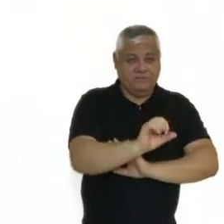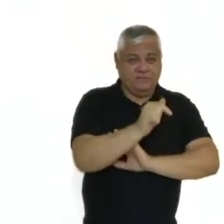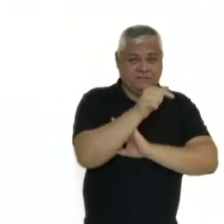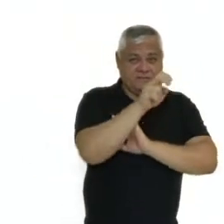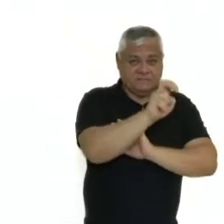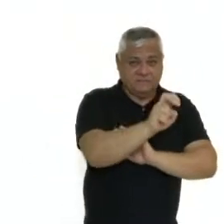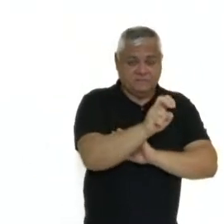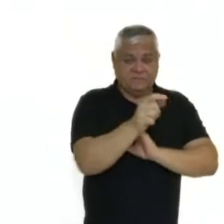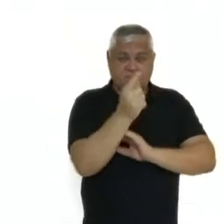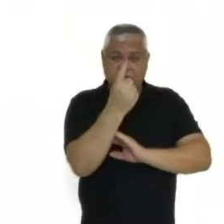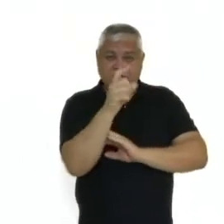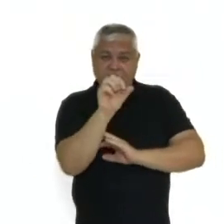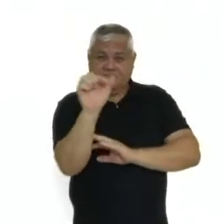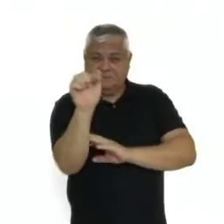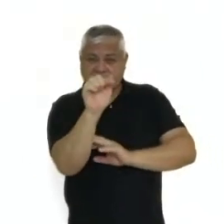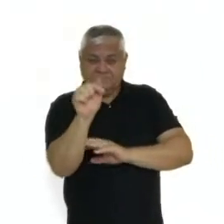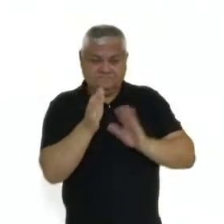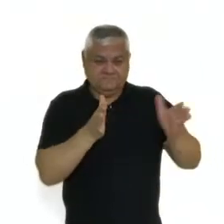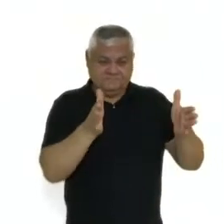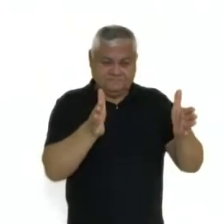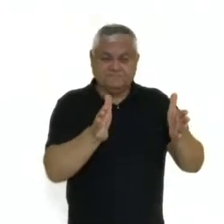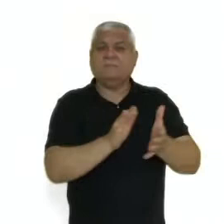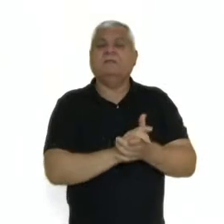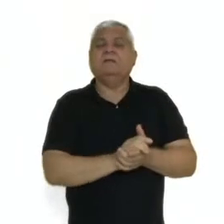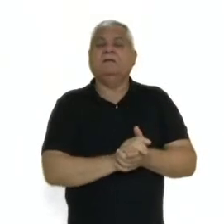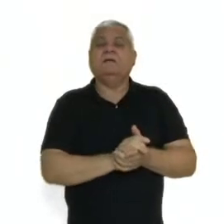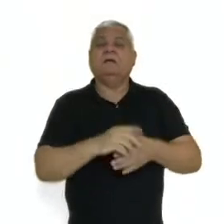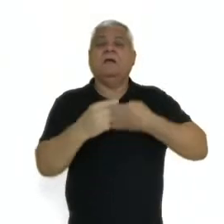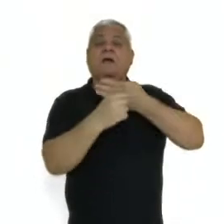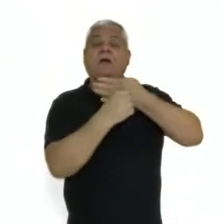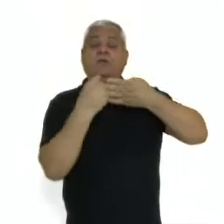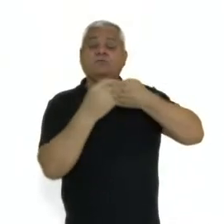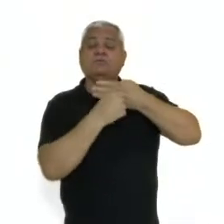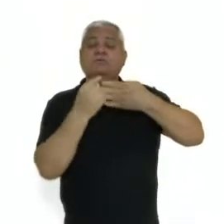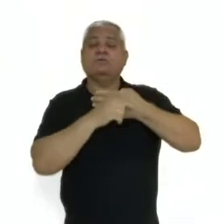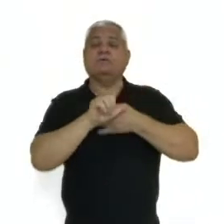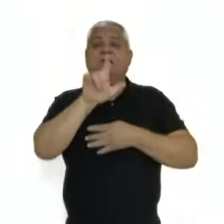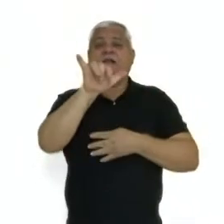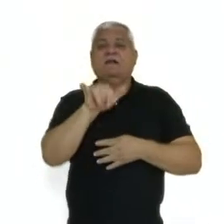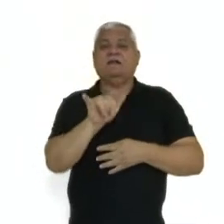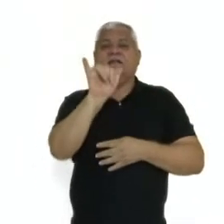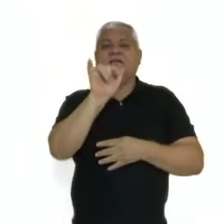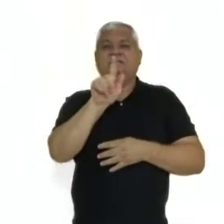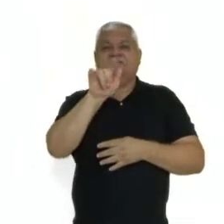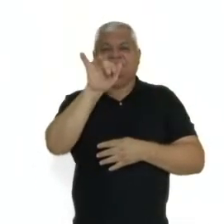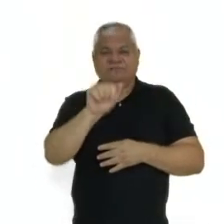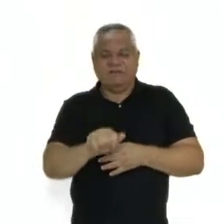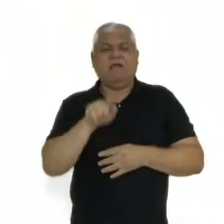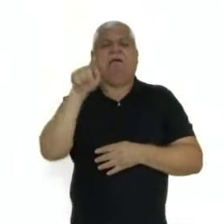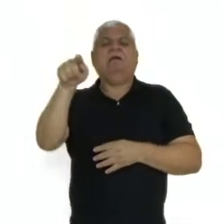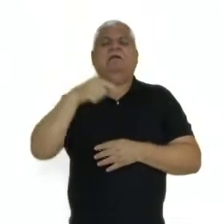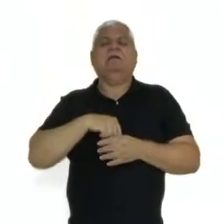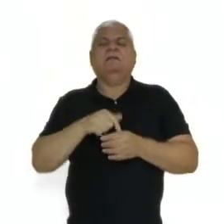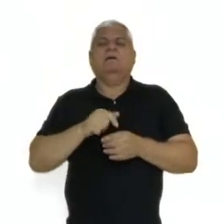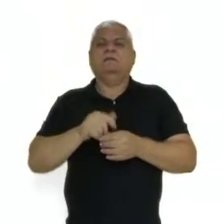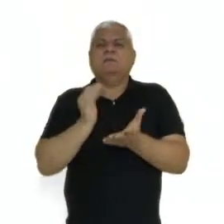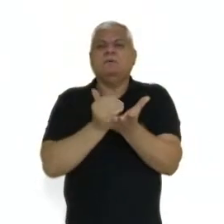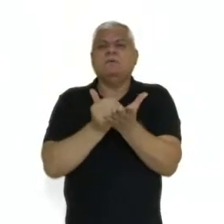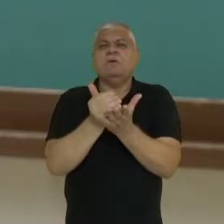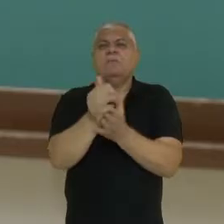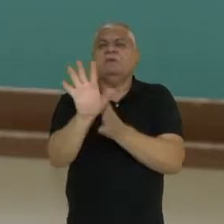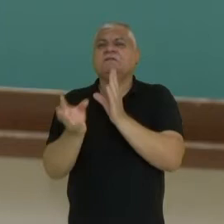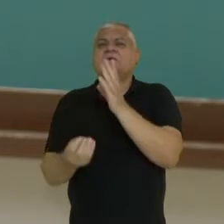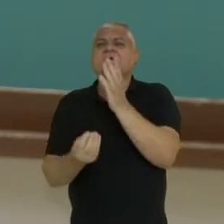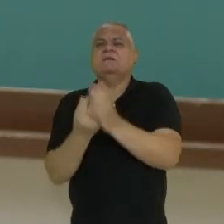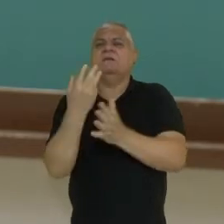1975 e 1977, a autora Lígia Fagundes Telles iniciou um movimento para criar